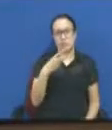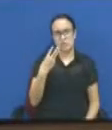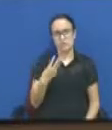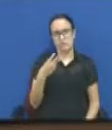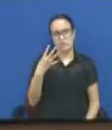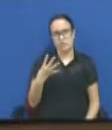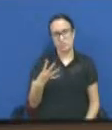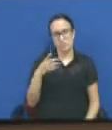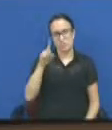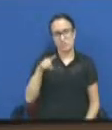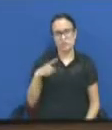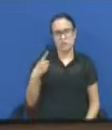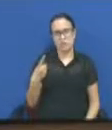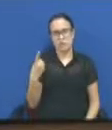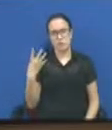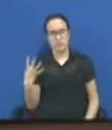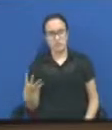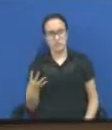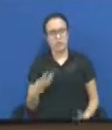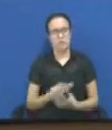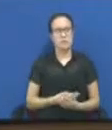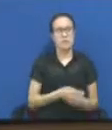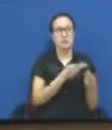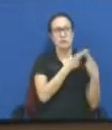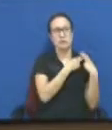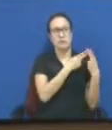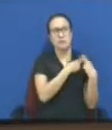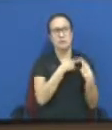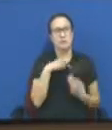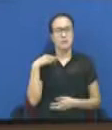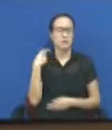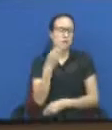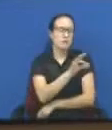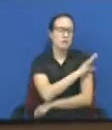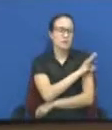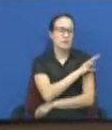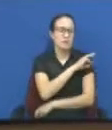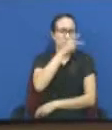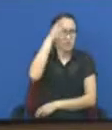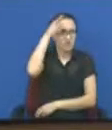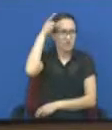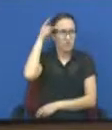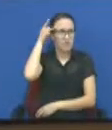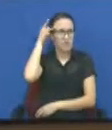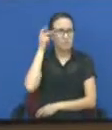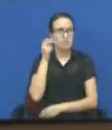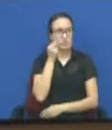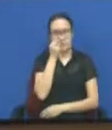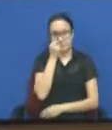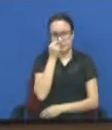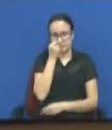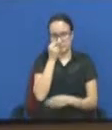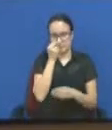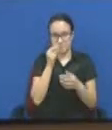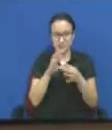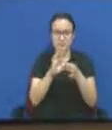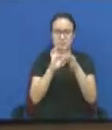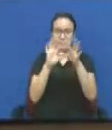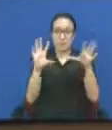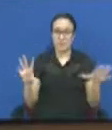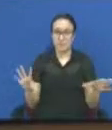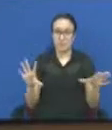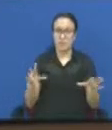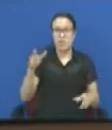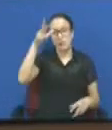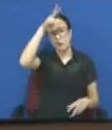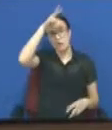234/2014, de autoria do excelentíssimo senhor prefeito Paulo César Junqueira Radiche, que autoriza o Poder Executivo